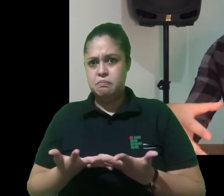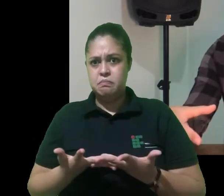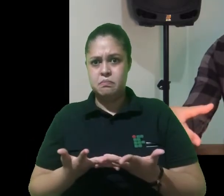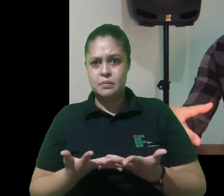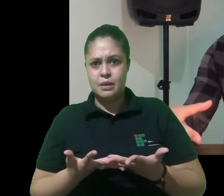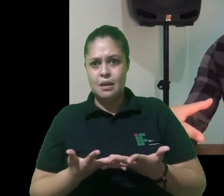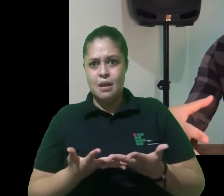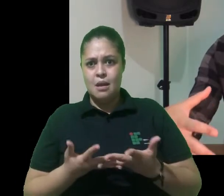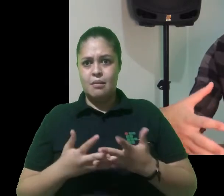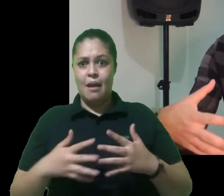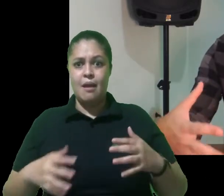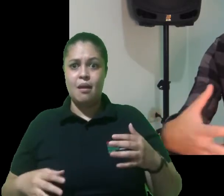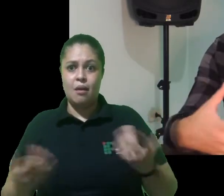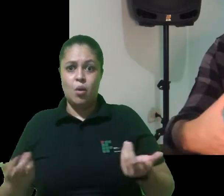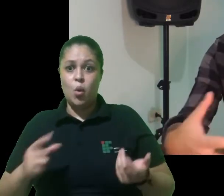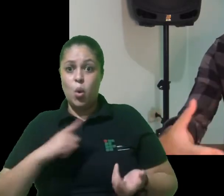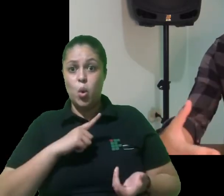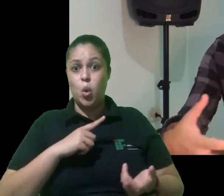complexo,